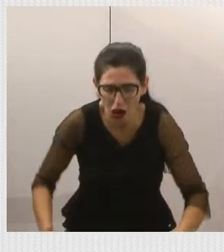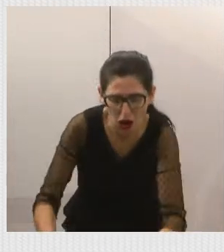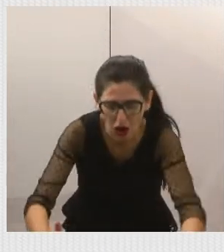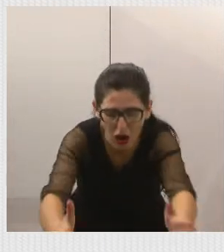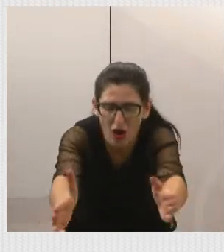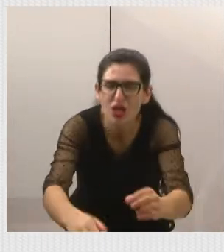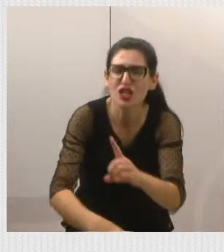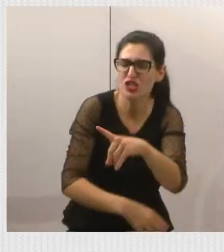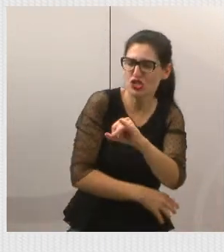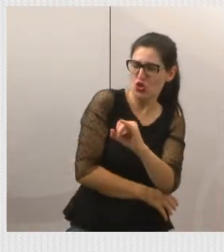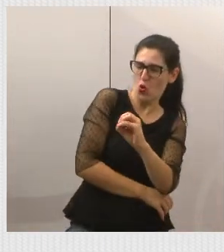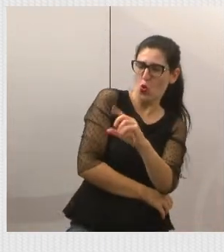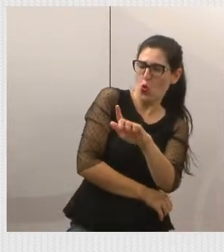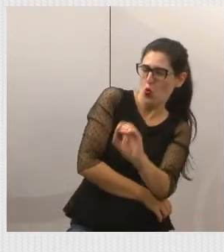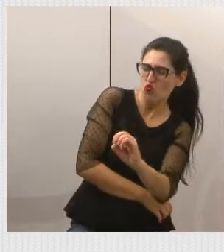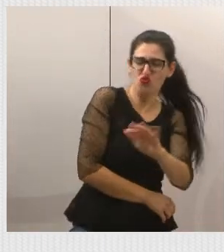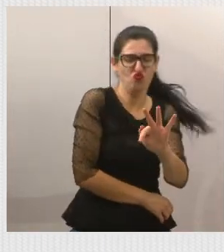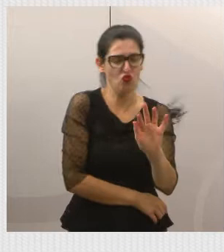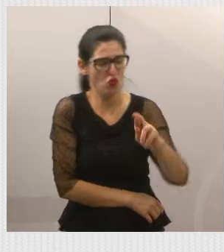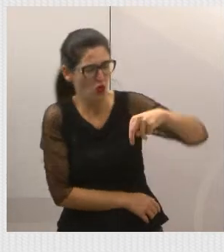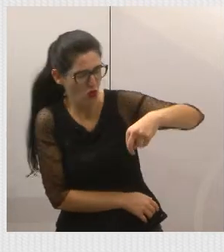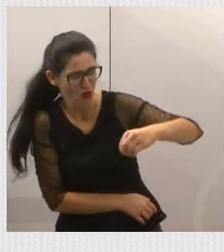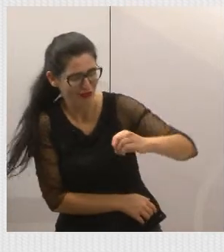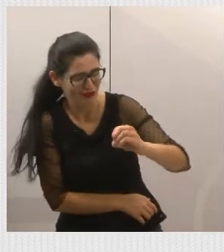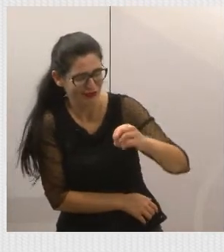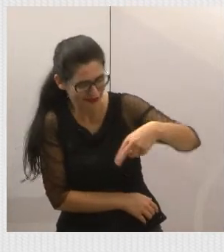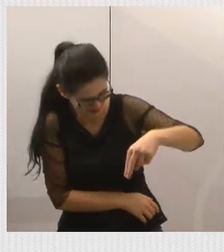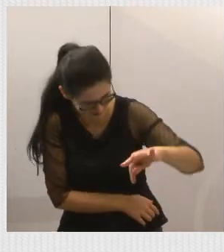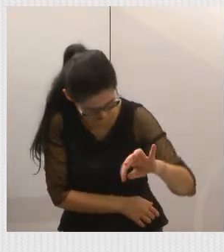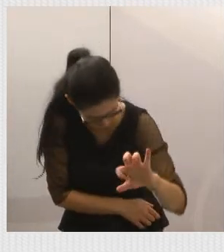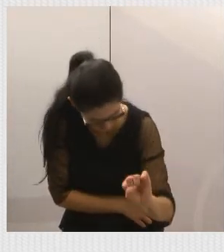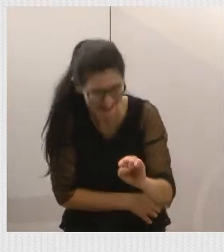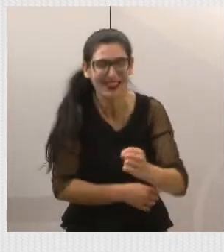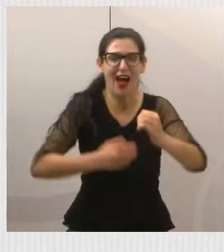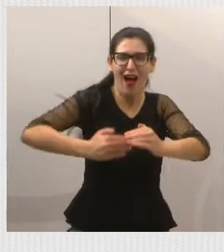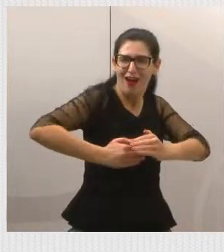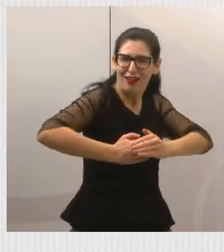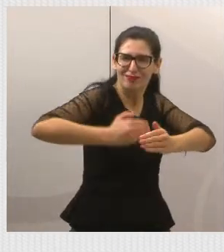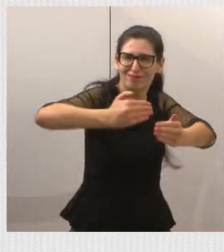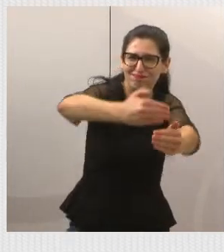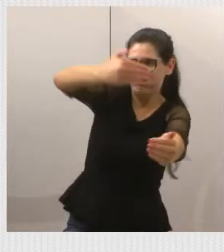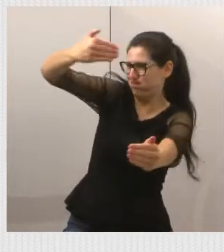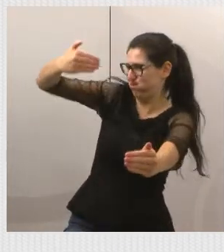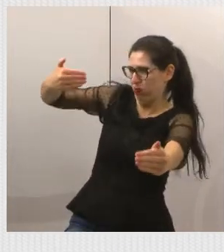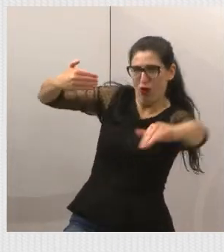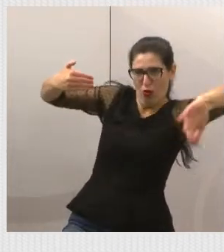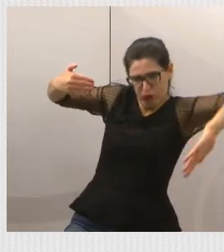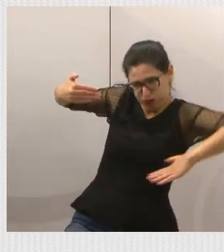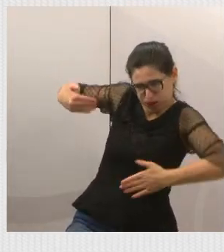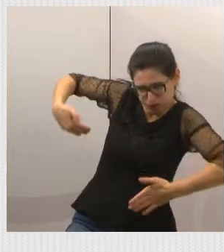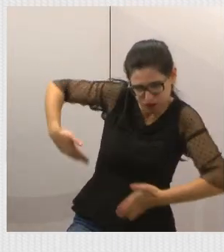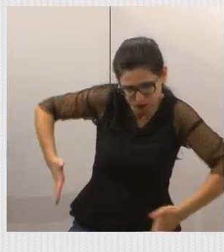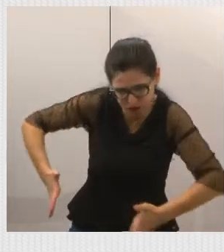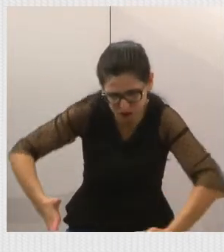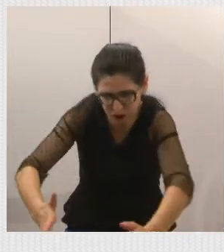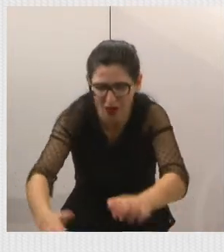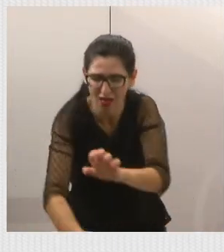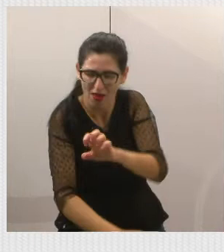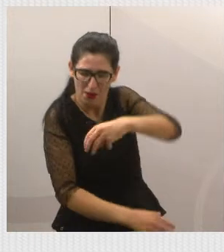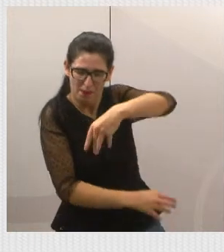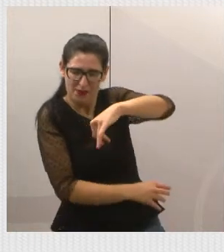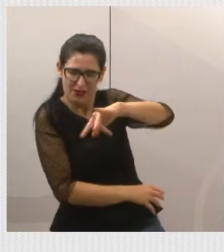ali na Diogo Fontes, atravessa a Lucas Nogueira Garcês, passa lá atrás do Emília e vai desaguar no Paraíba, ali na Castelo